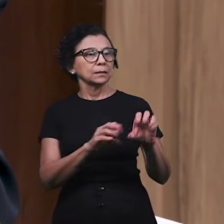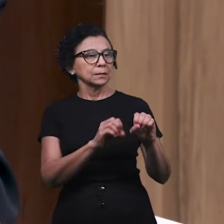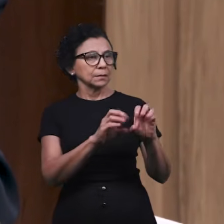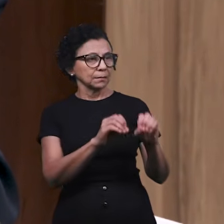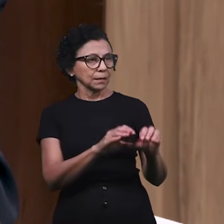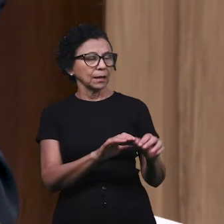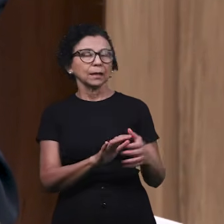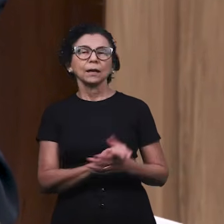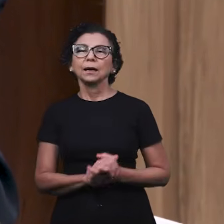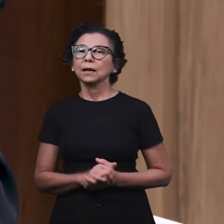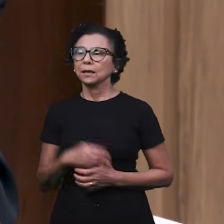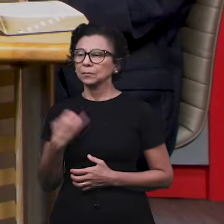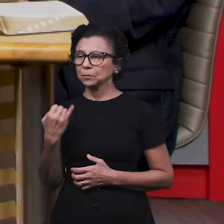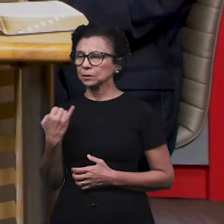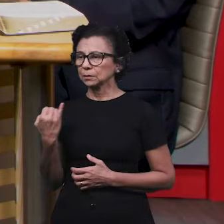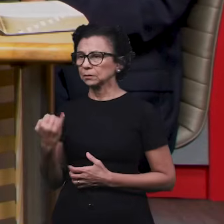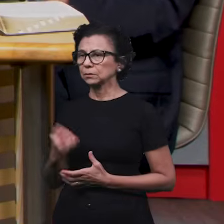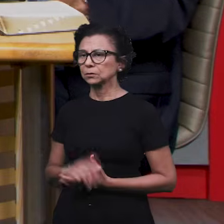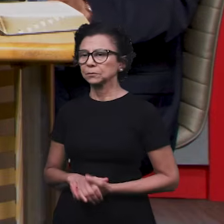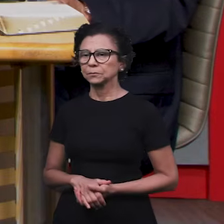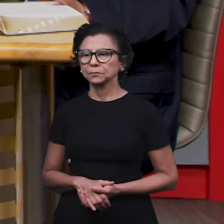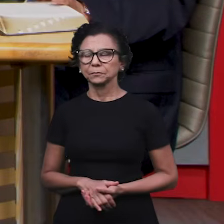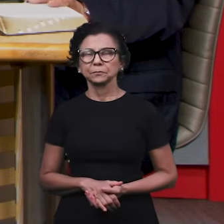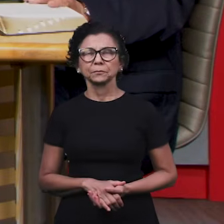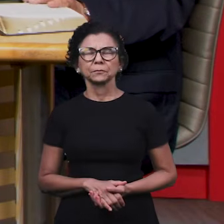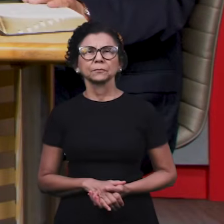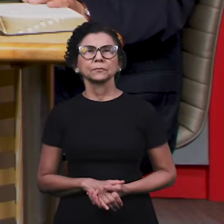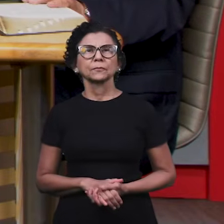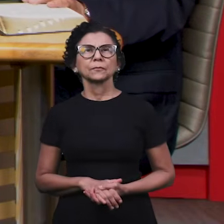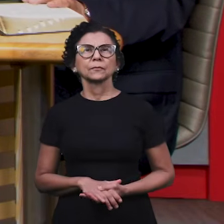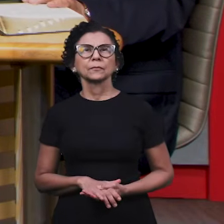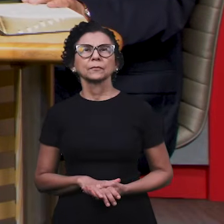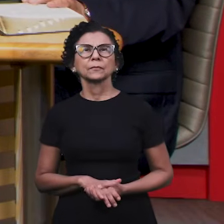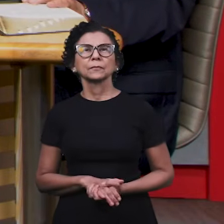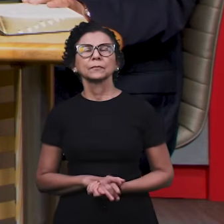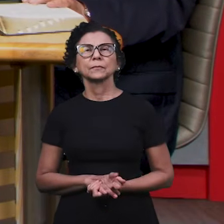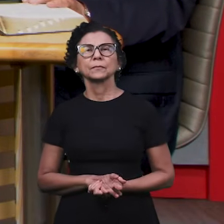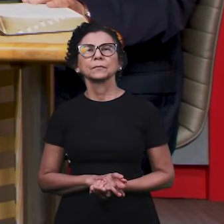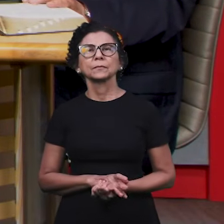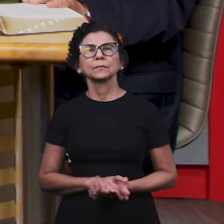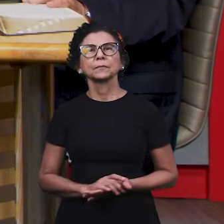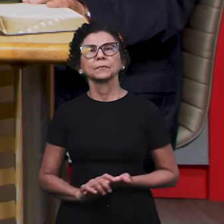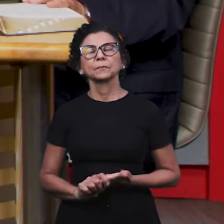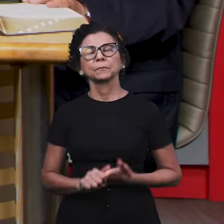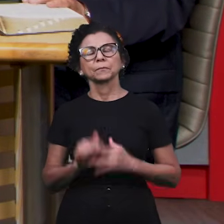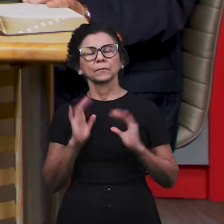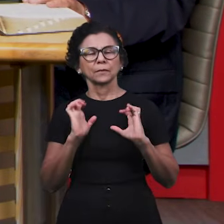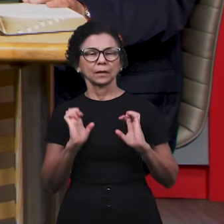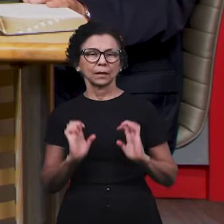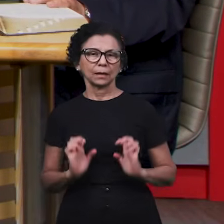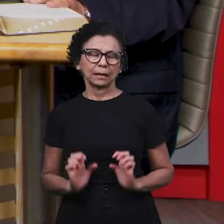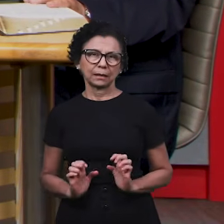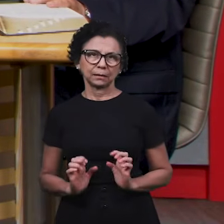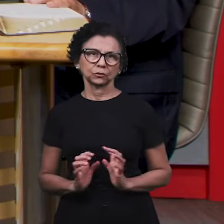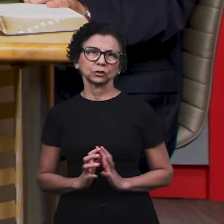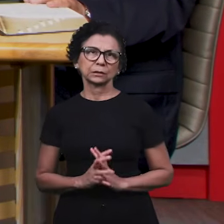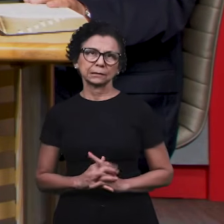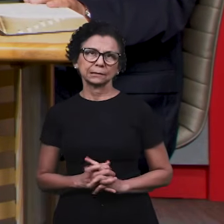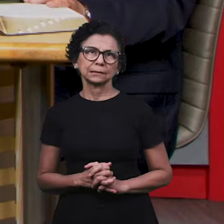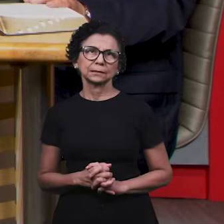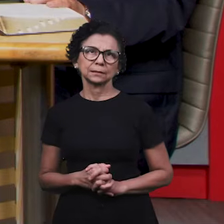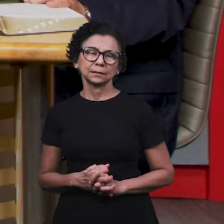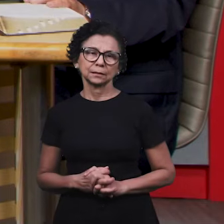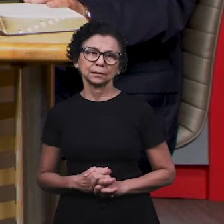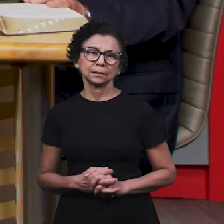pela igreja. Sim, Arthur? Só corroborando com o que o senhor e a Ana também disse, a ética geralmente é